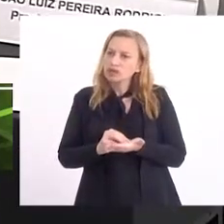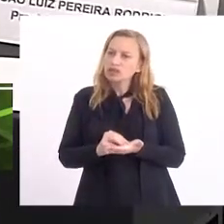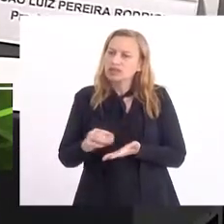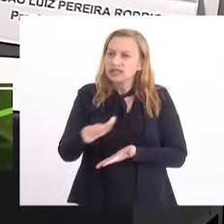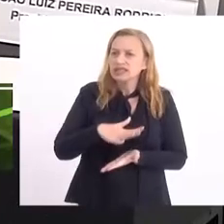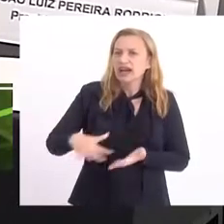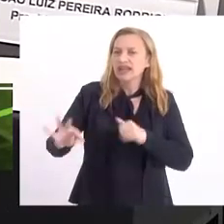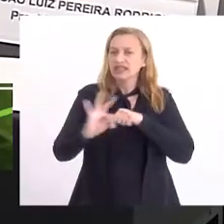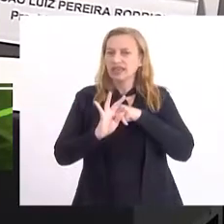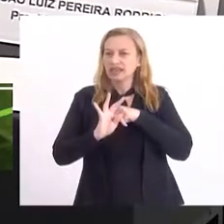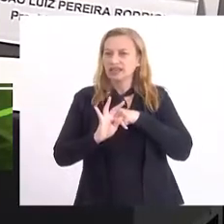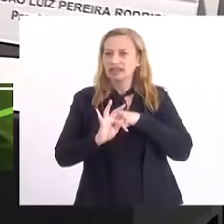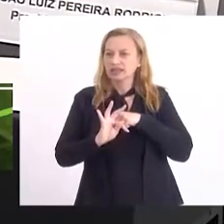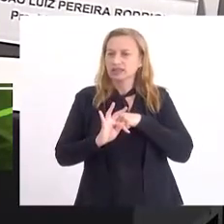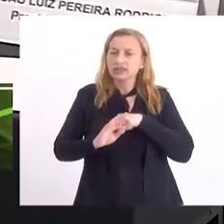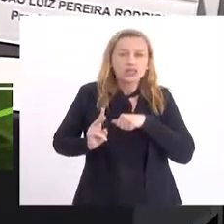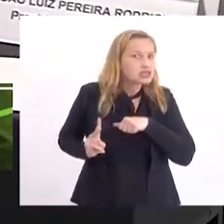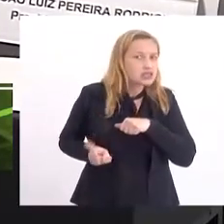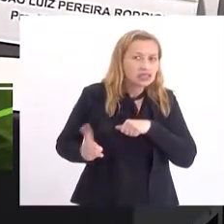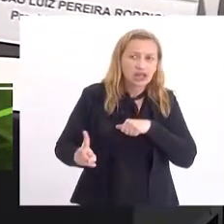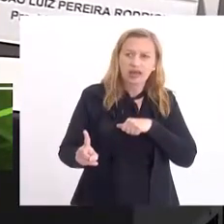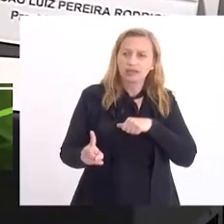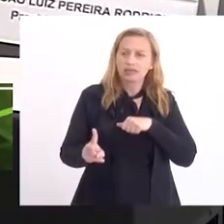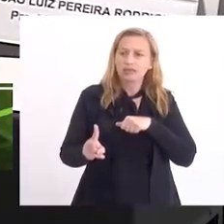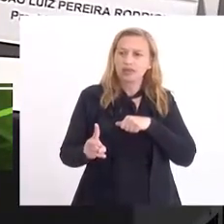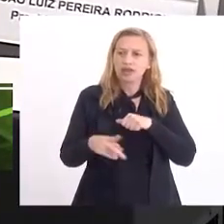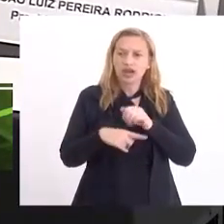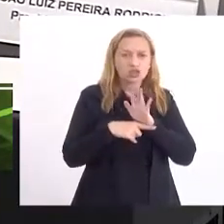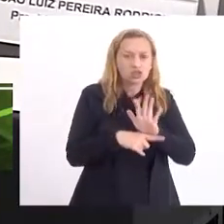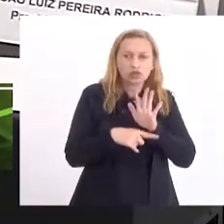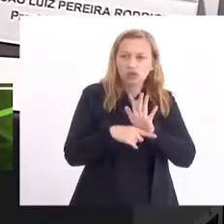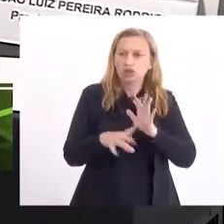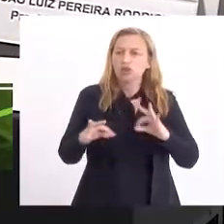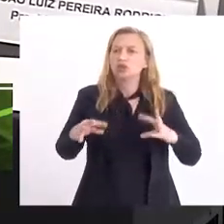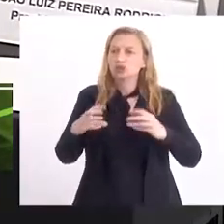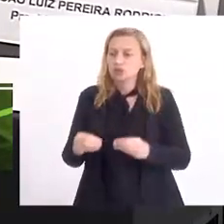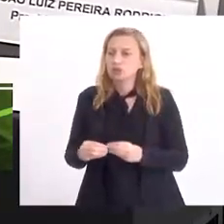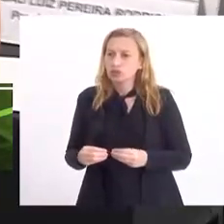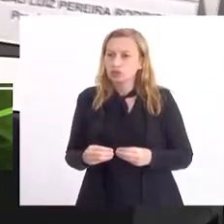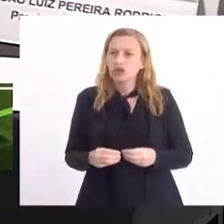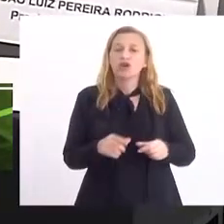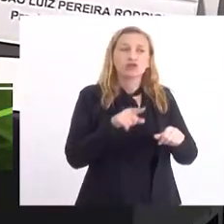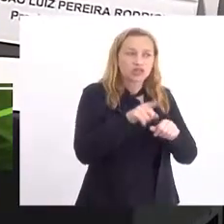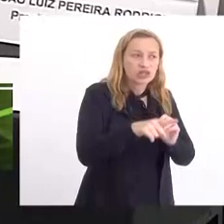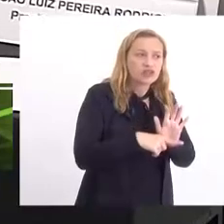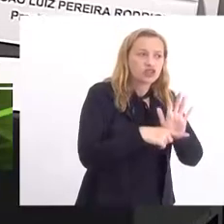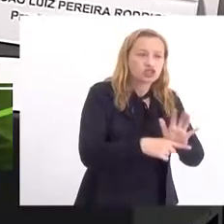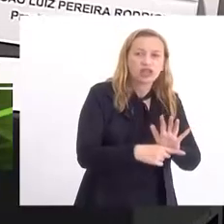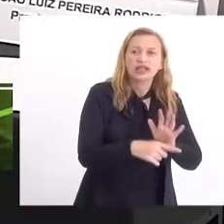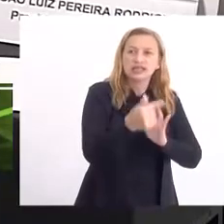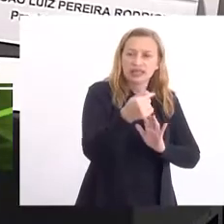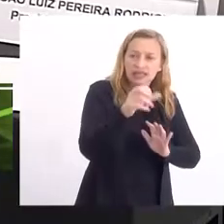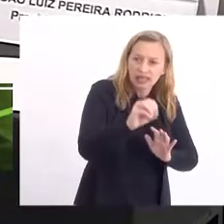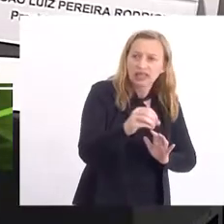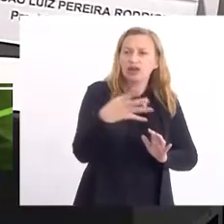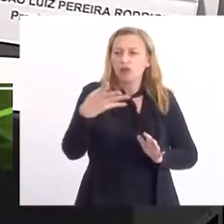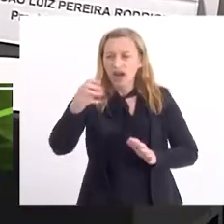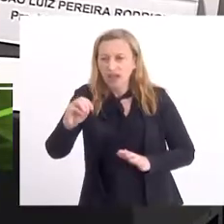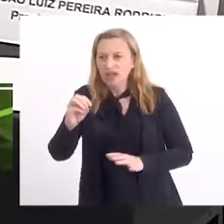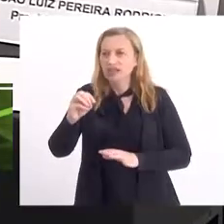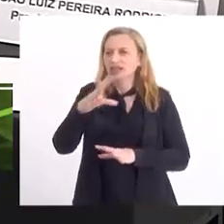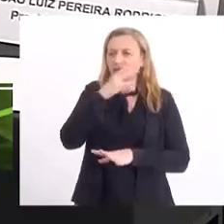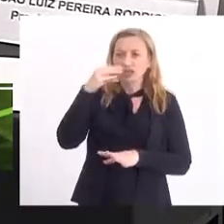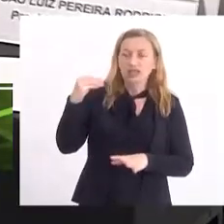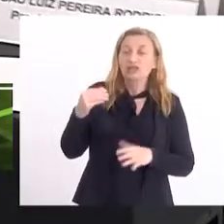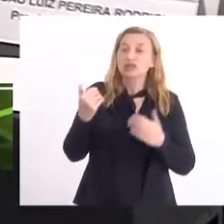área técnica. Você está sempre atendendo a mais. Se você não vai atender 70, você vai atender 40. E, como eu disse,